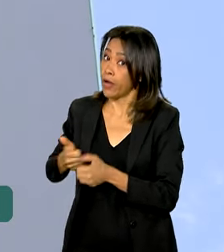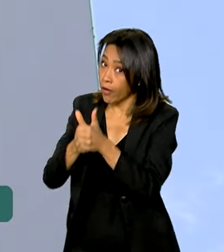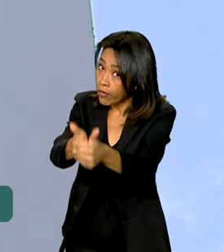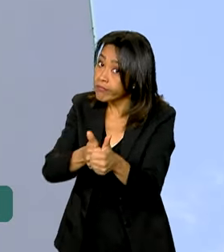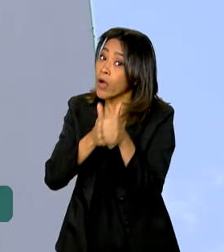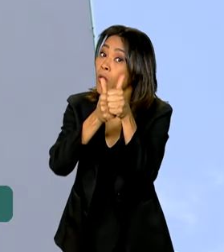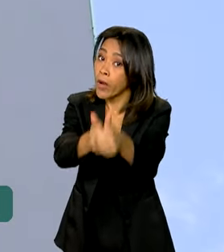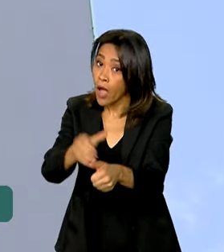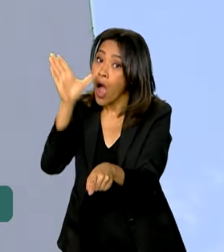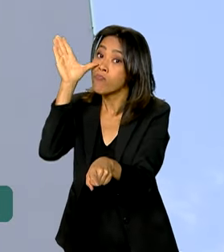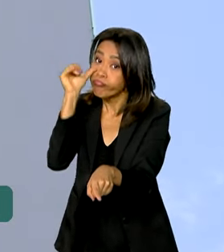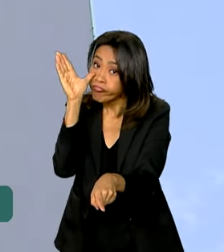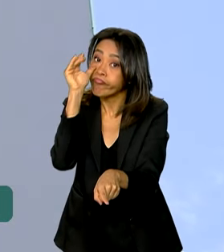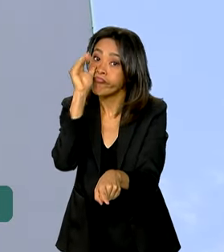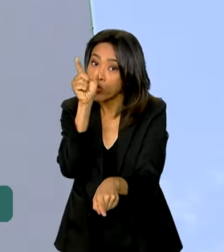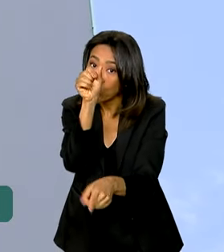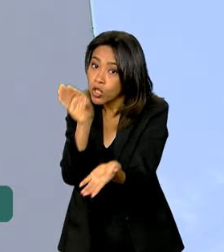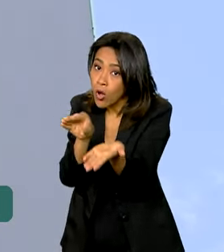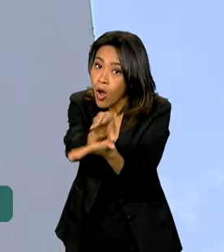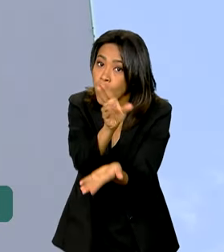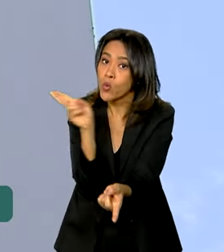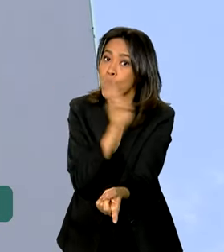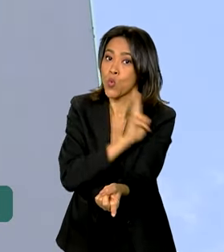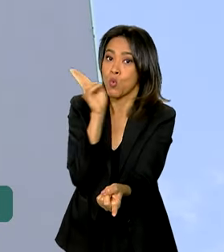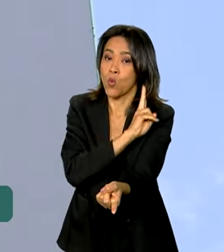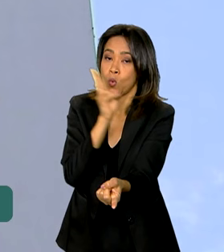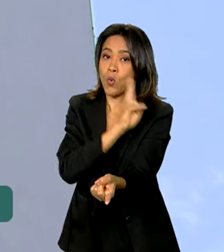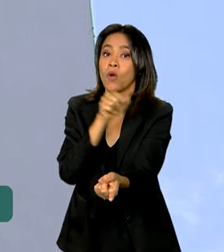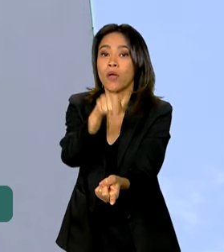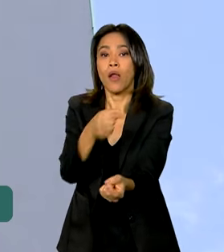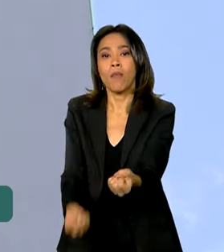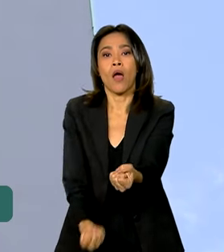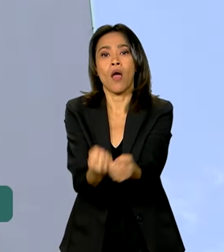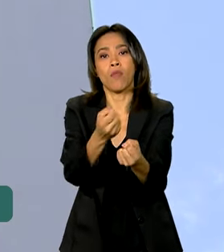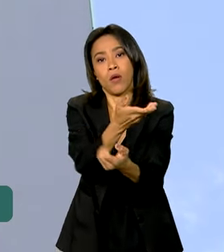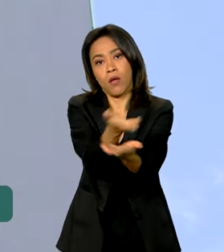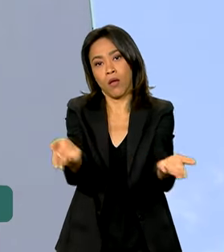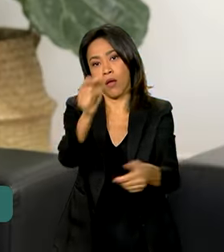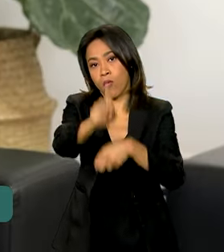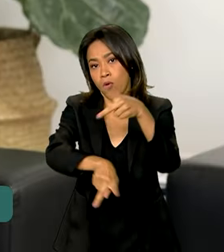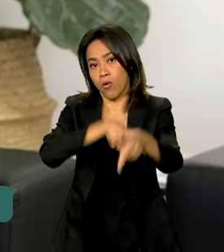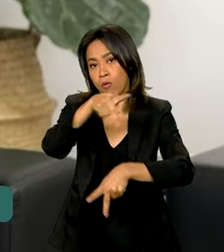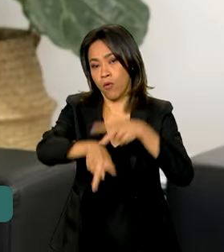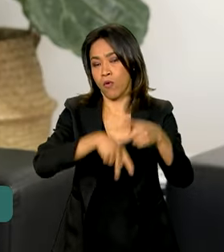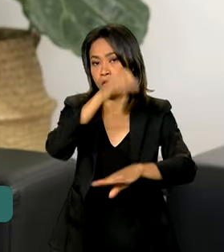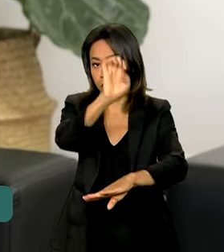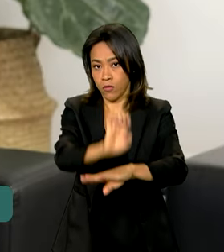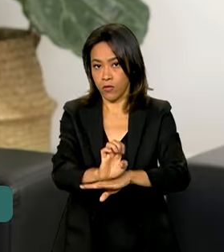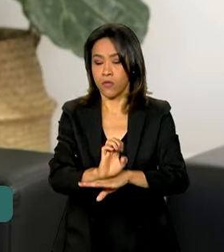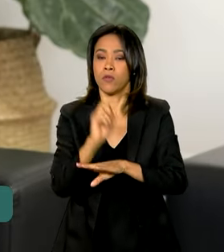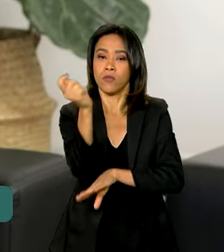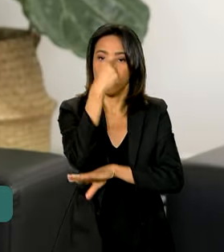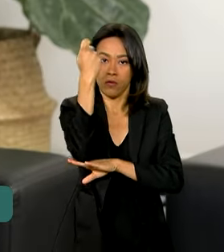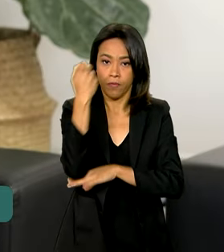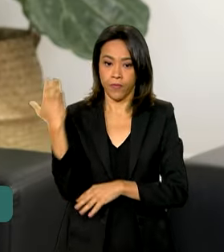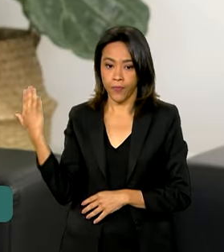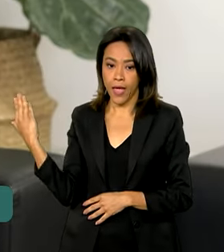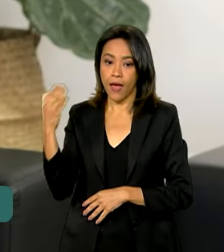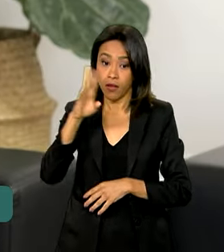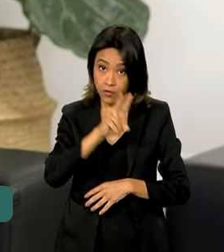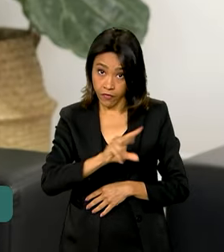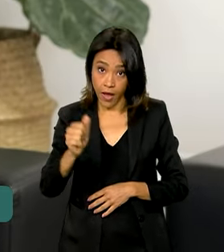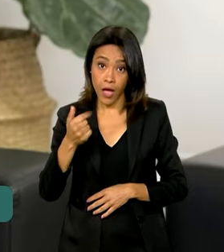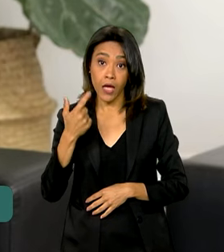os recursos emergenciais enviados para auxiliar os gaúchos. A CGU vai fazer auditorias para